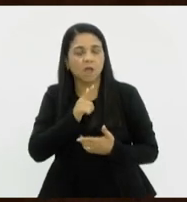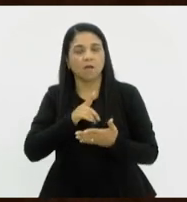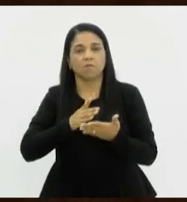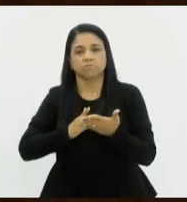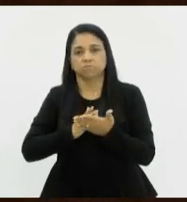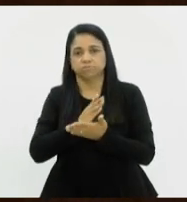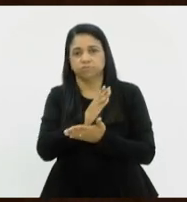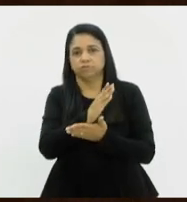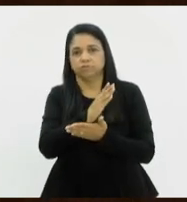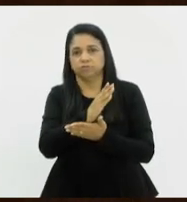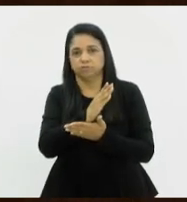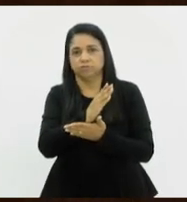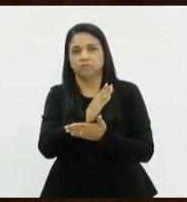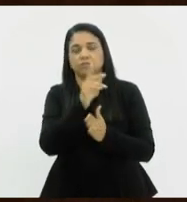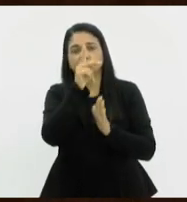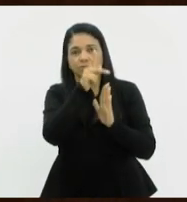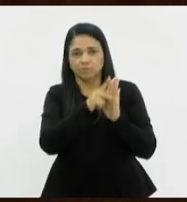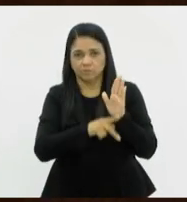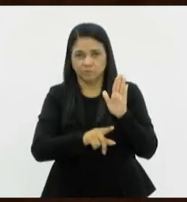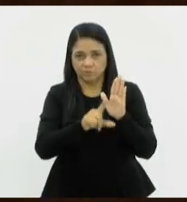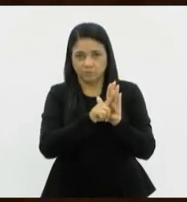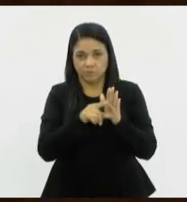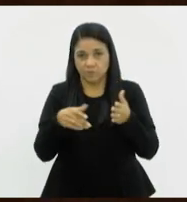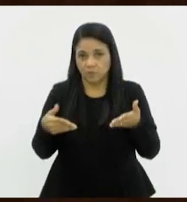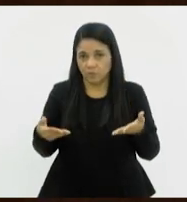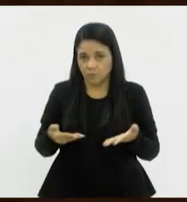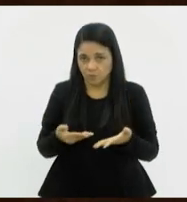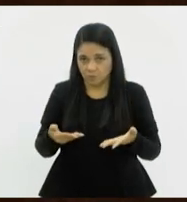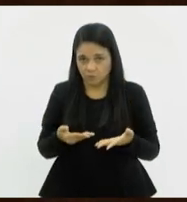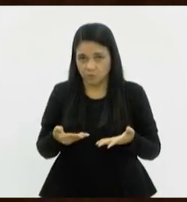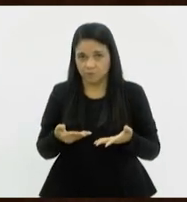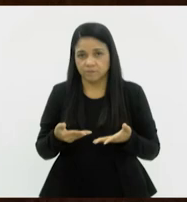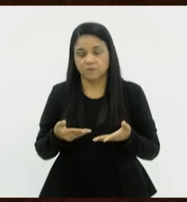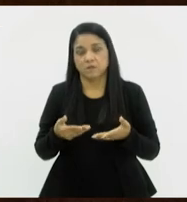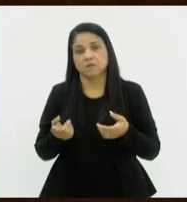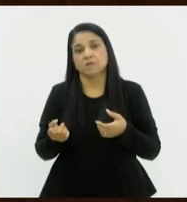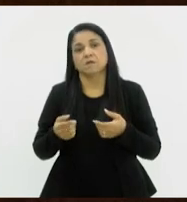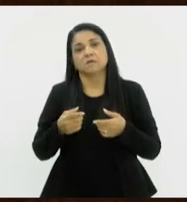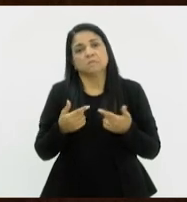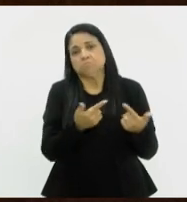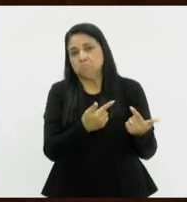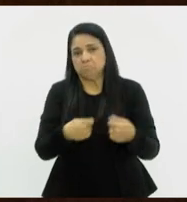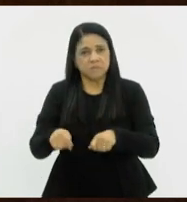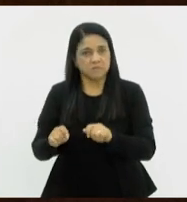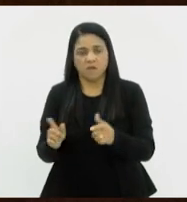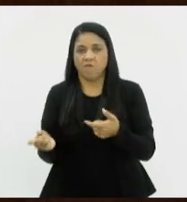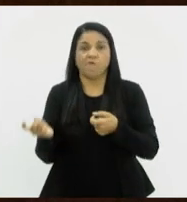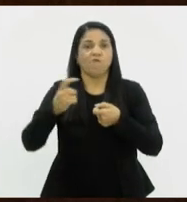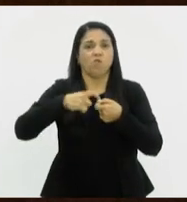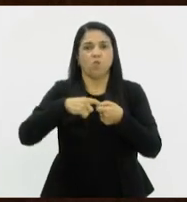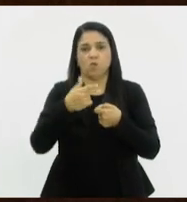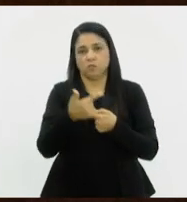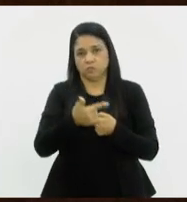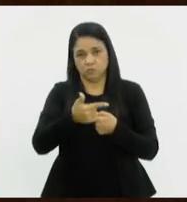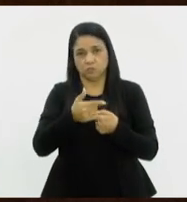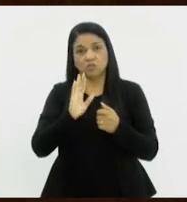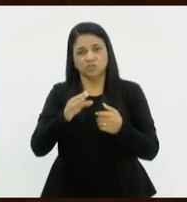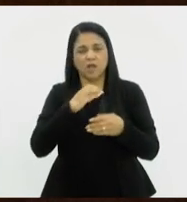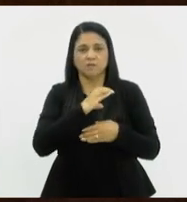aprovar esse projeto no dia de hoje, sem precisar voltar em segunda. Ele já passou na